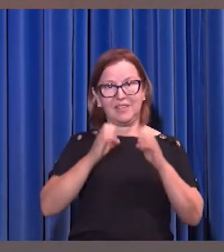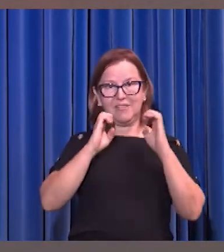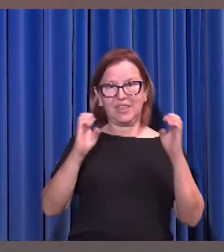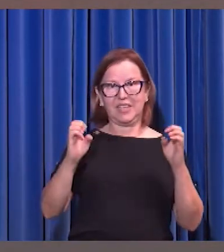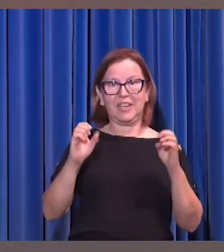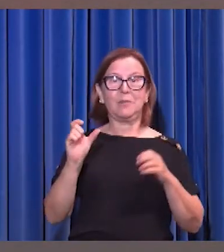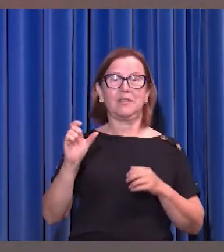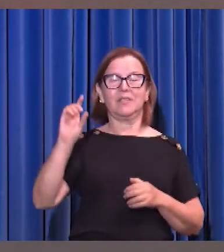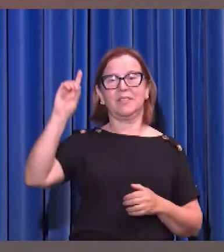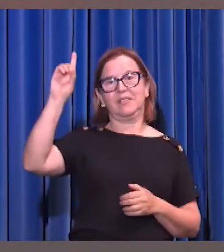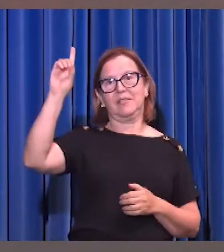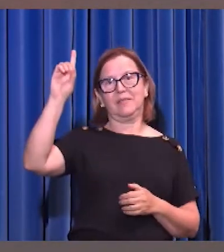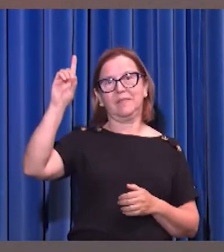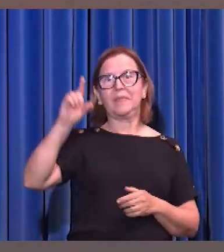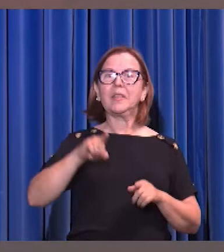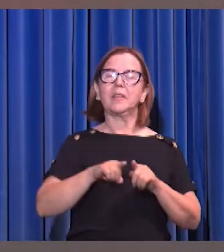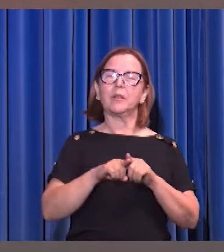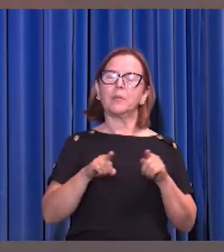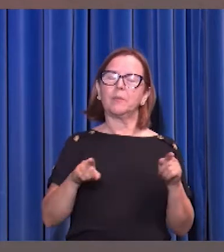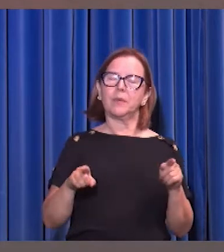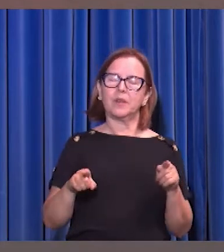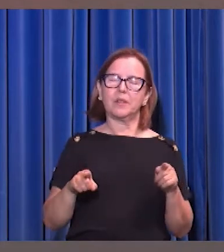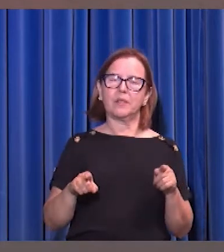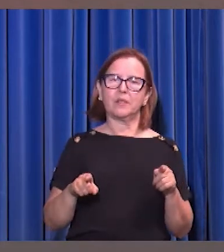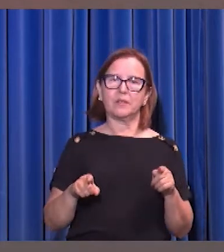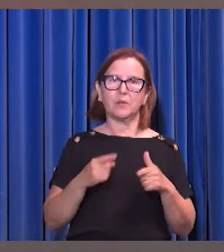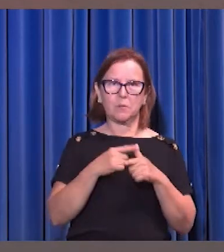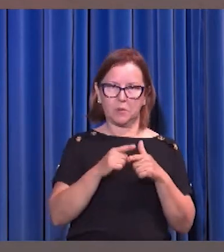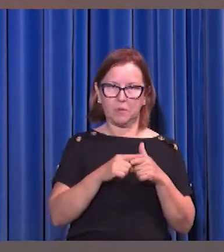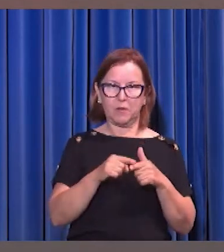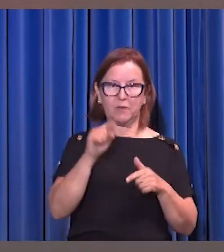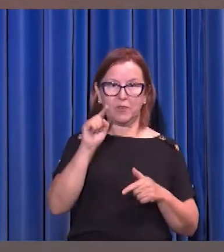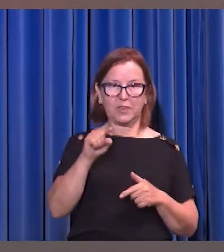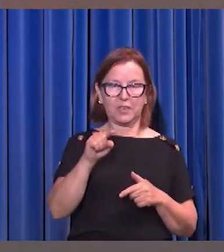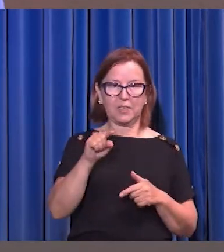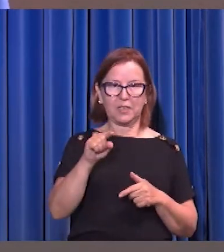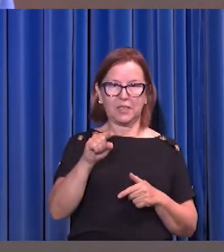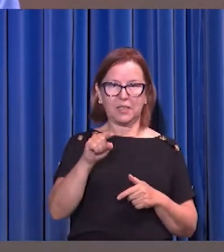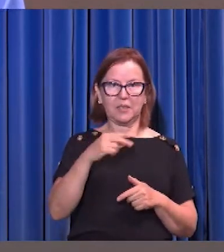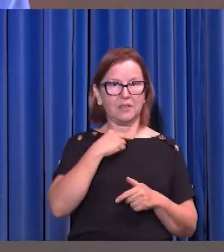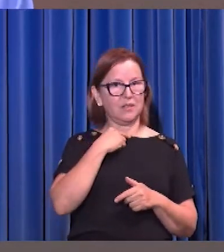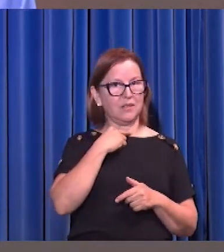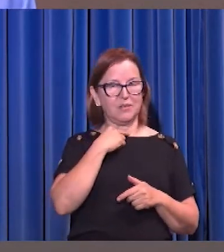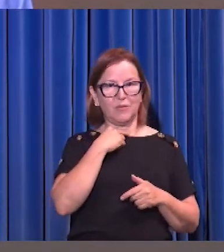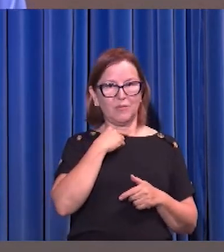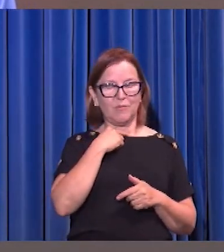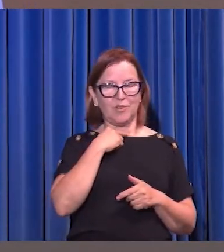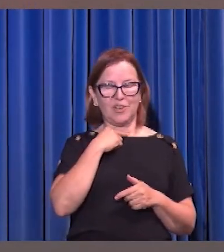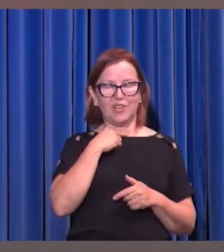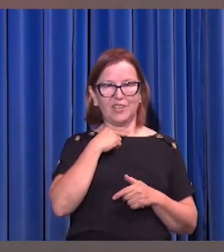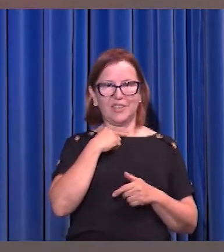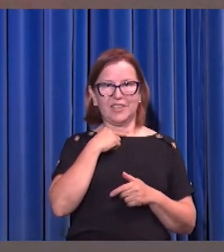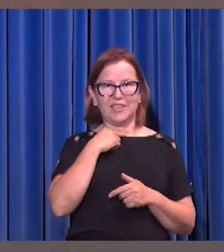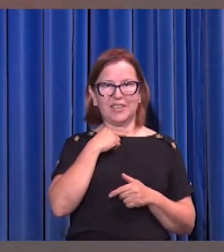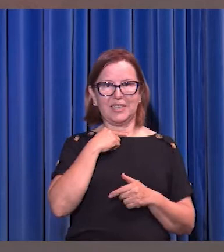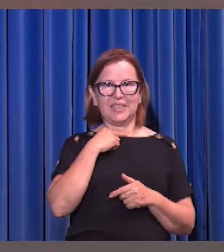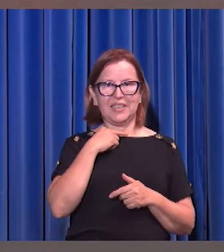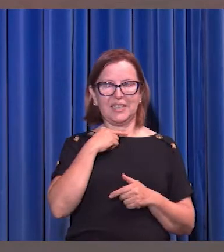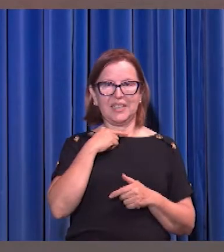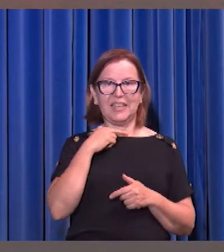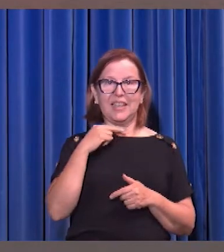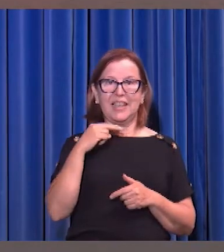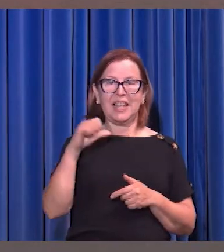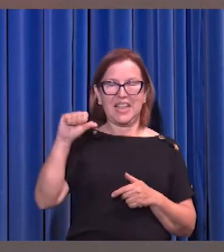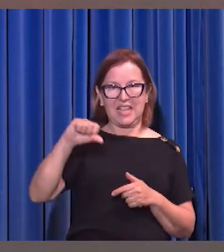de Deus. Mas a questão é que você não pode negar a evidência do poder do